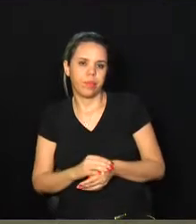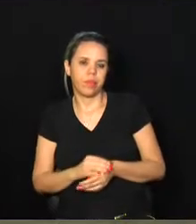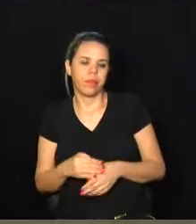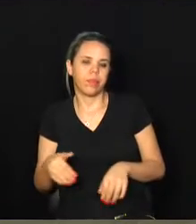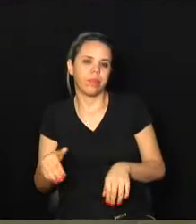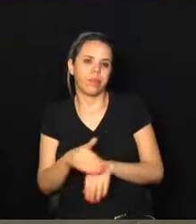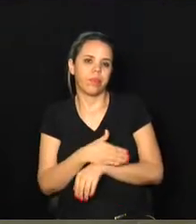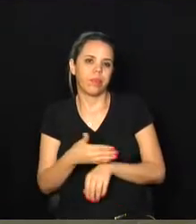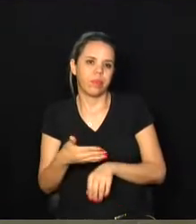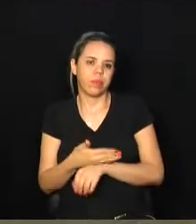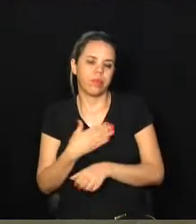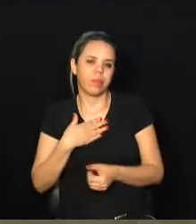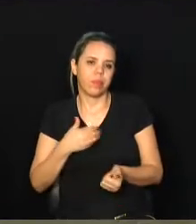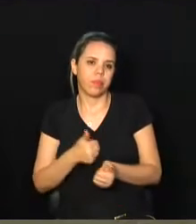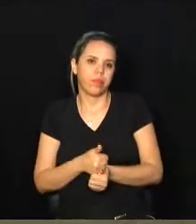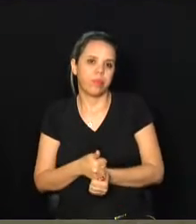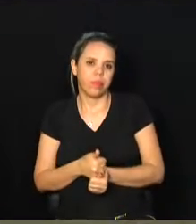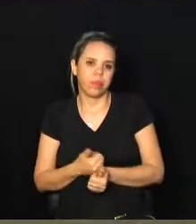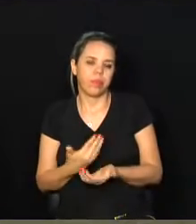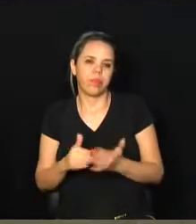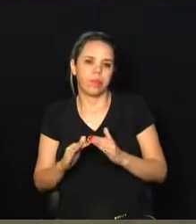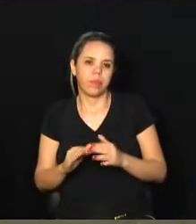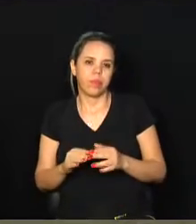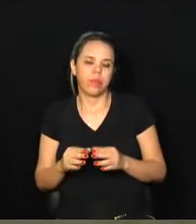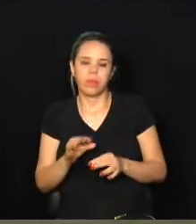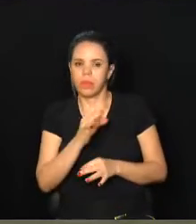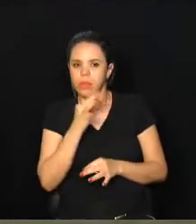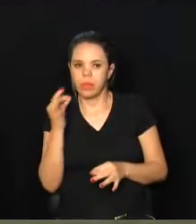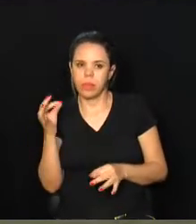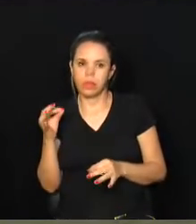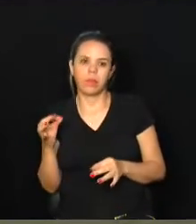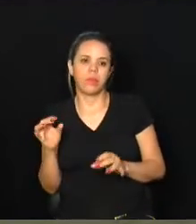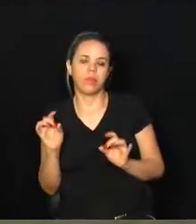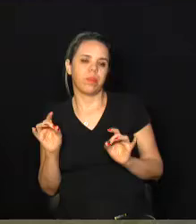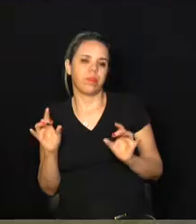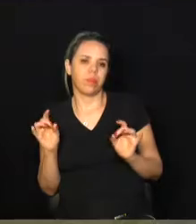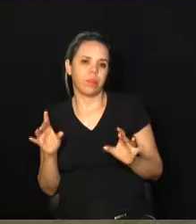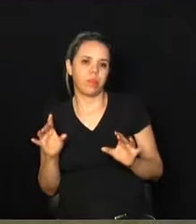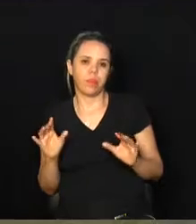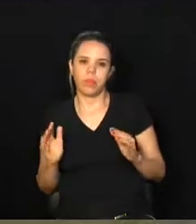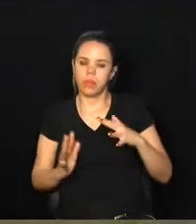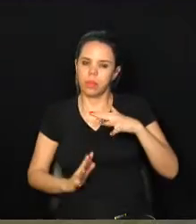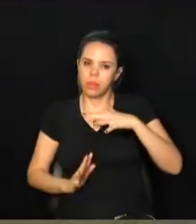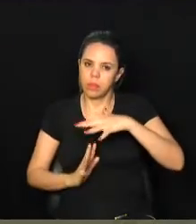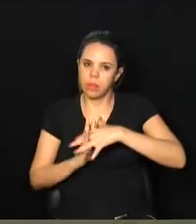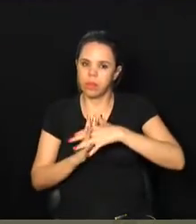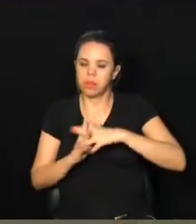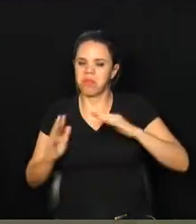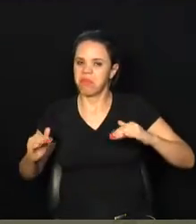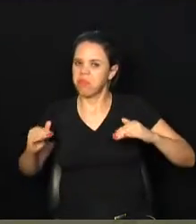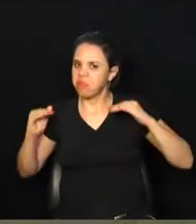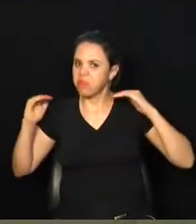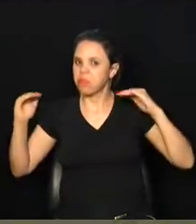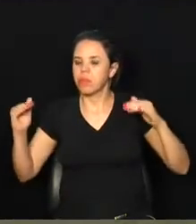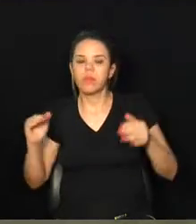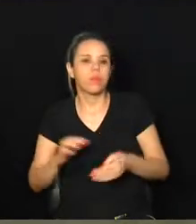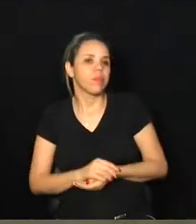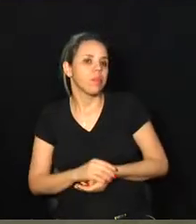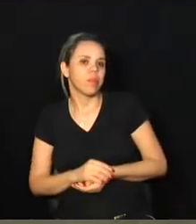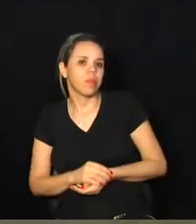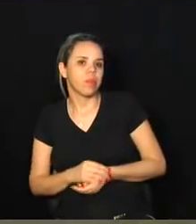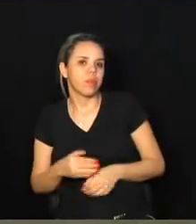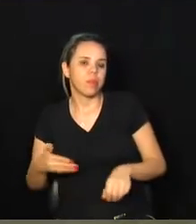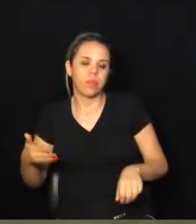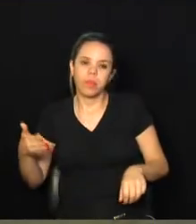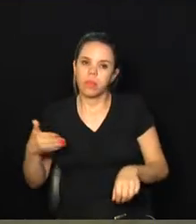lá, mas é perto da minha casa. Tem uma escola moderníssima lá, de top, de categoria top.